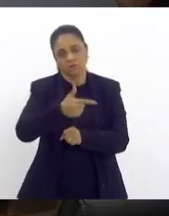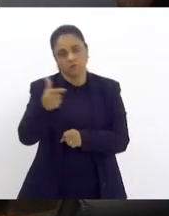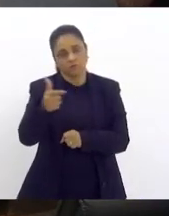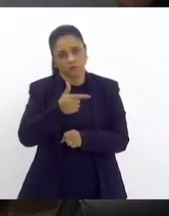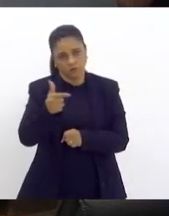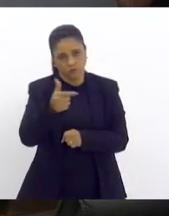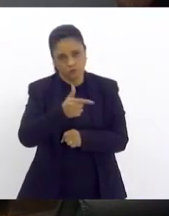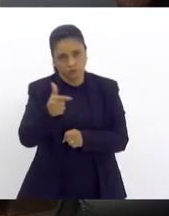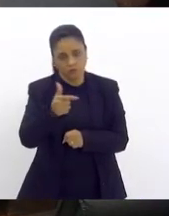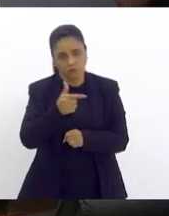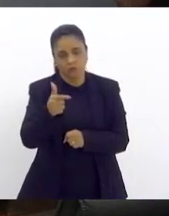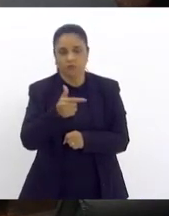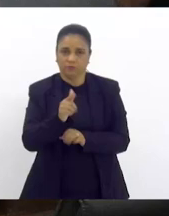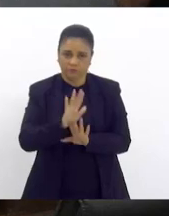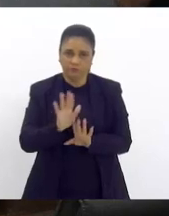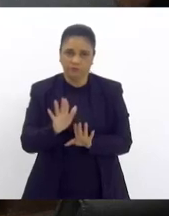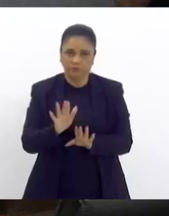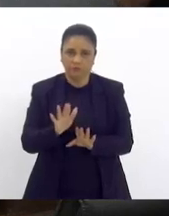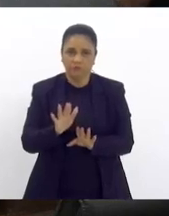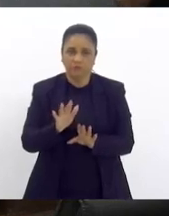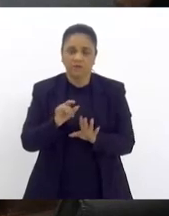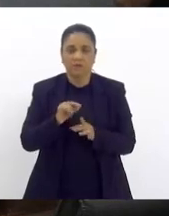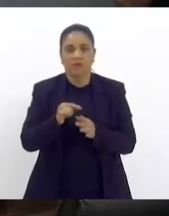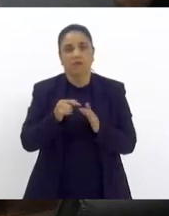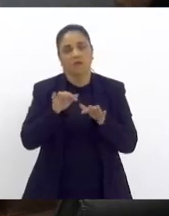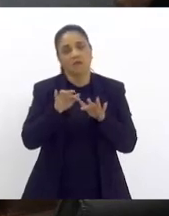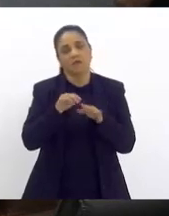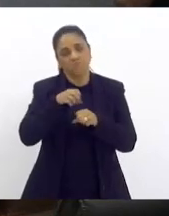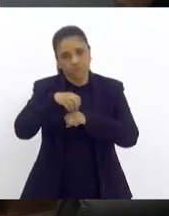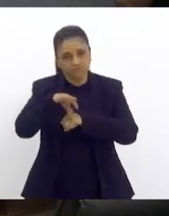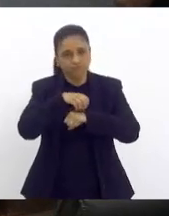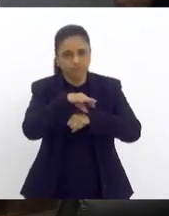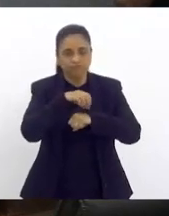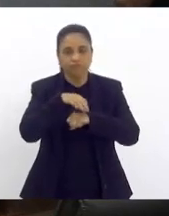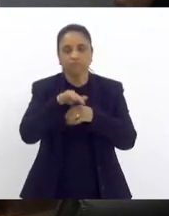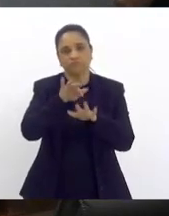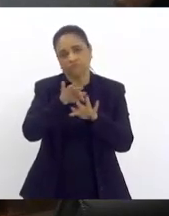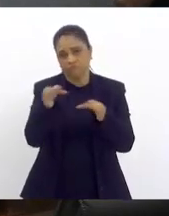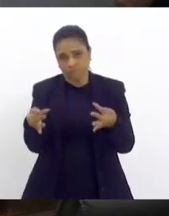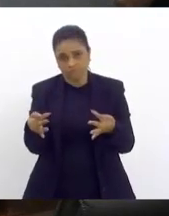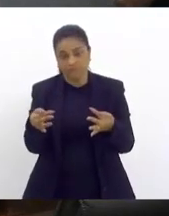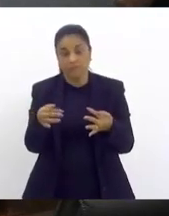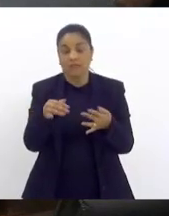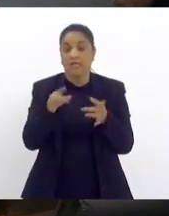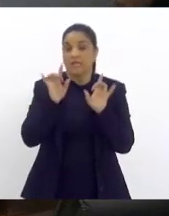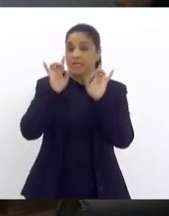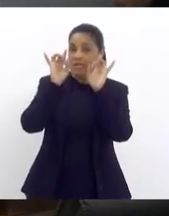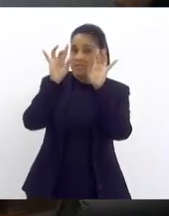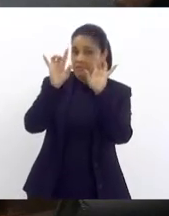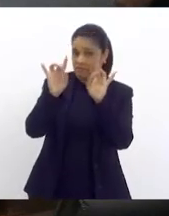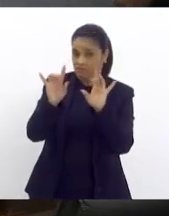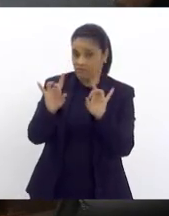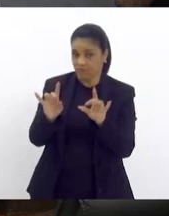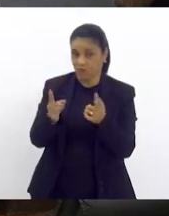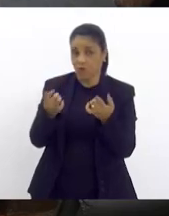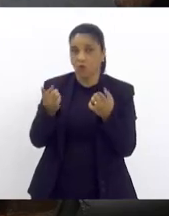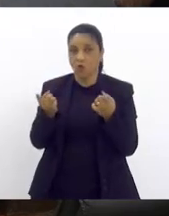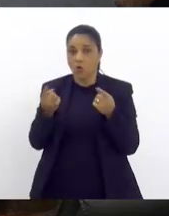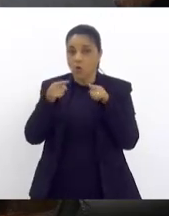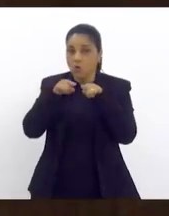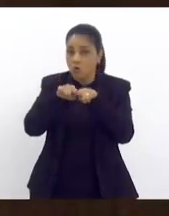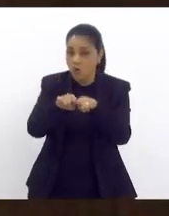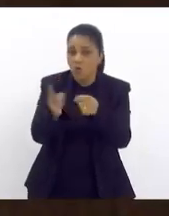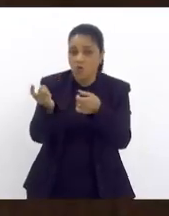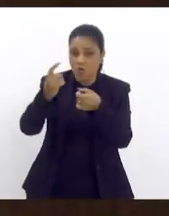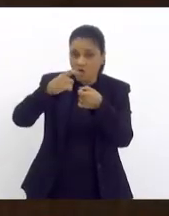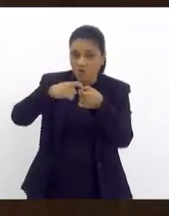de indicação simples e aí especificamente o convênio com o município